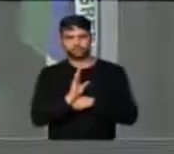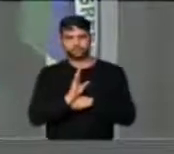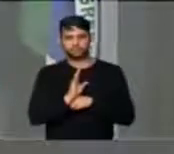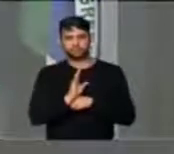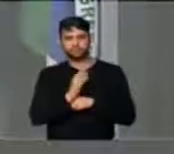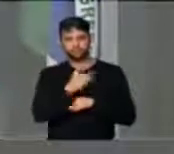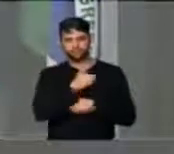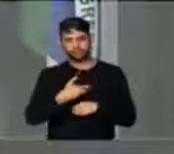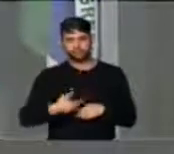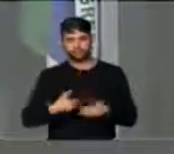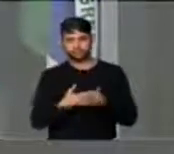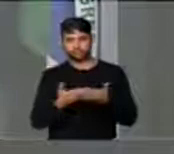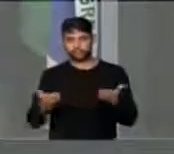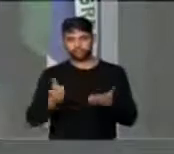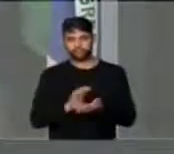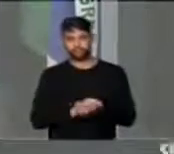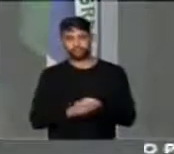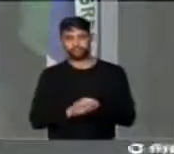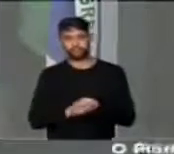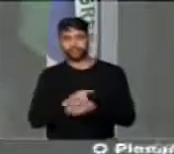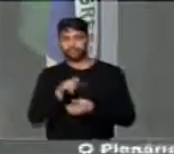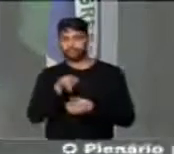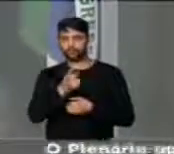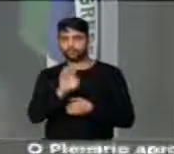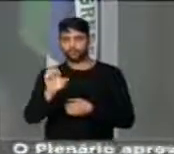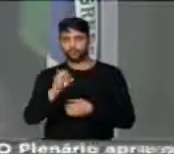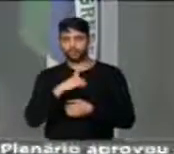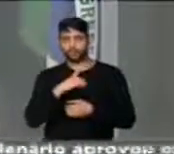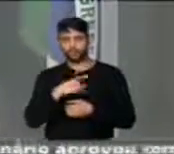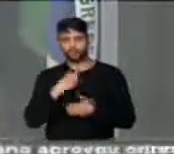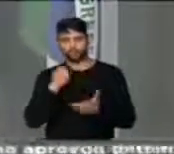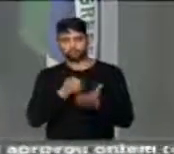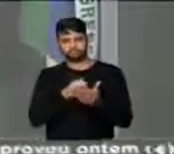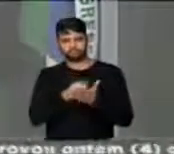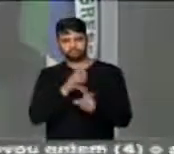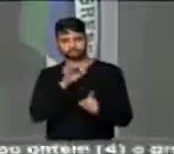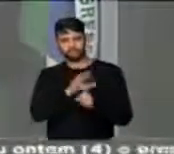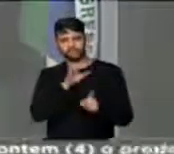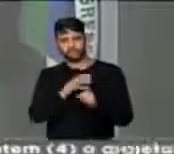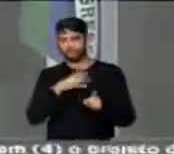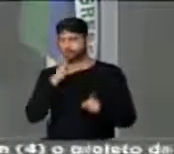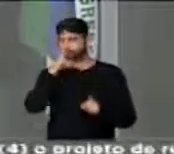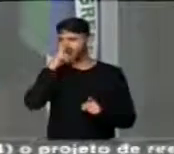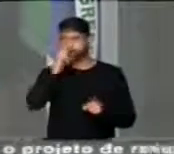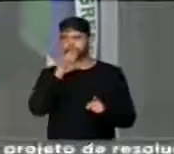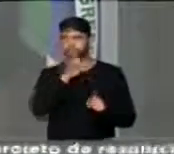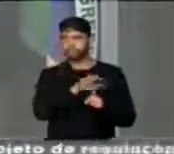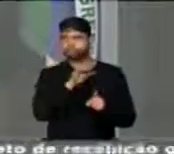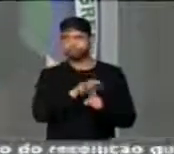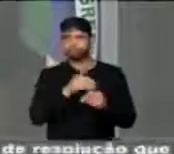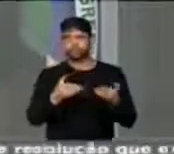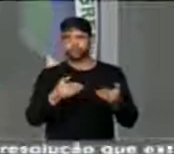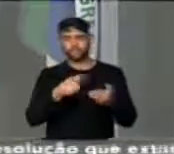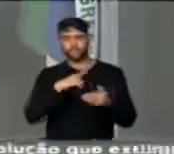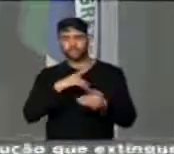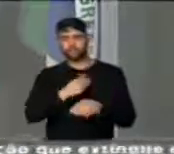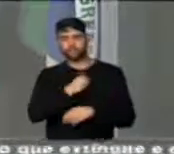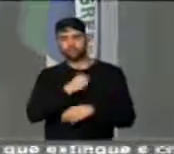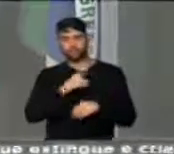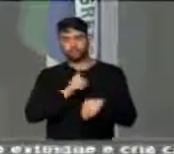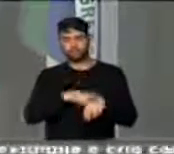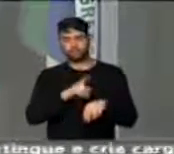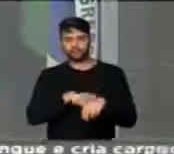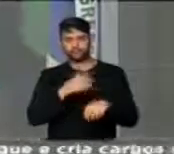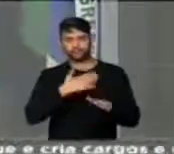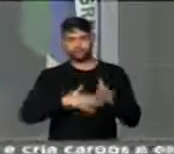o governo. E o golpe era tão, a pressão pelo golpe era tão grande, que ela teve tempo